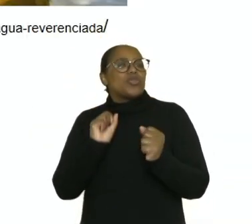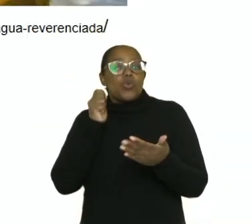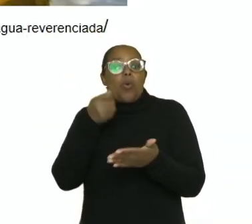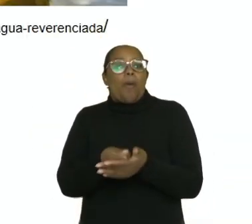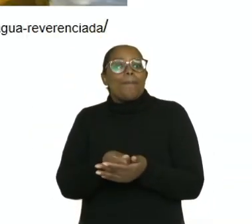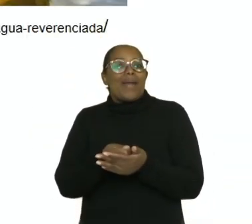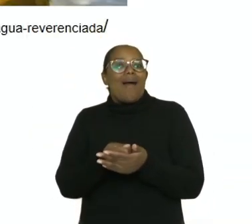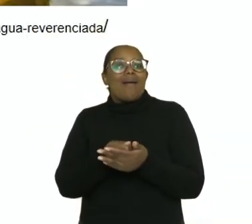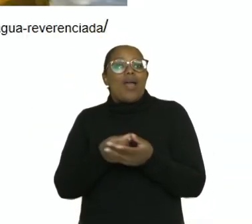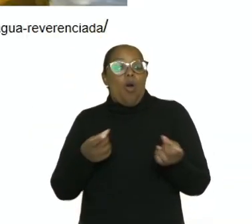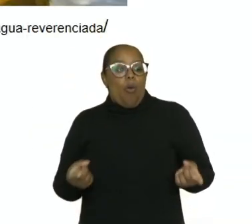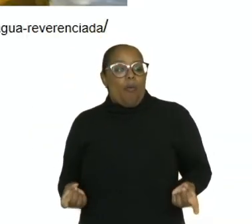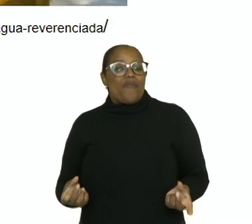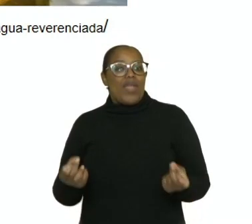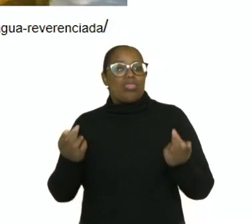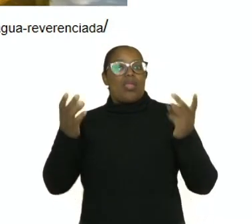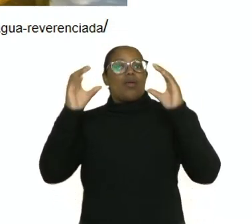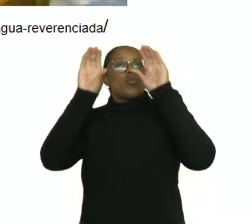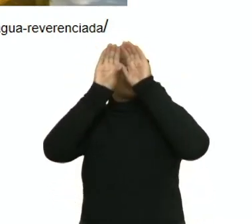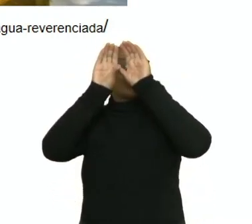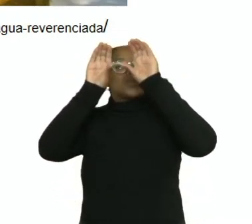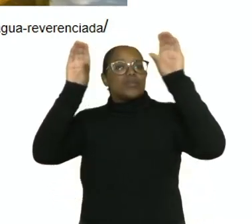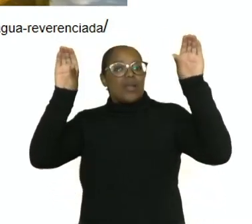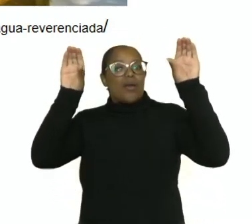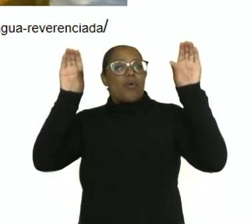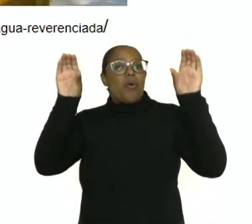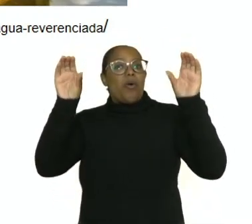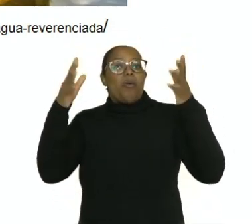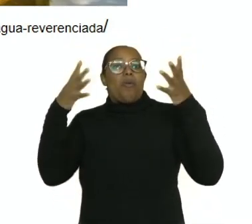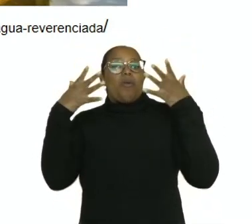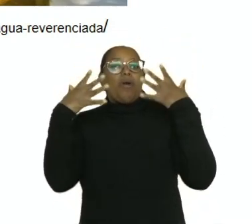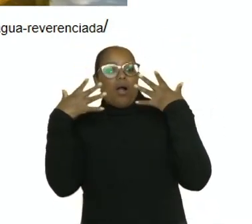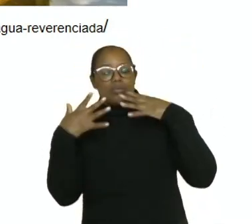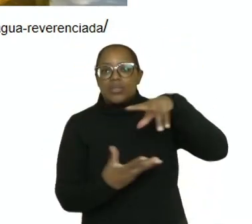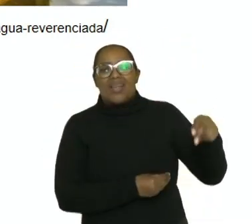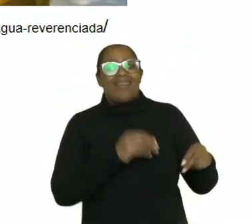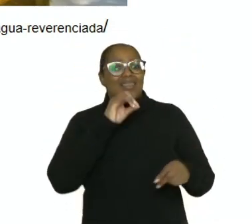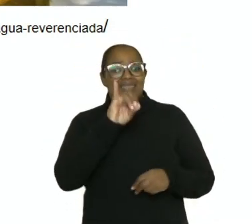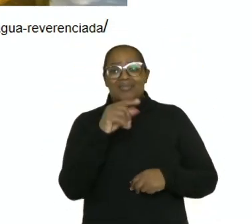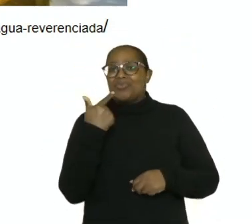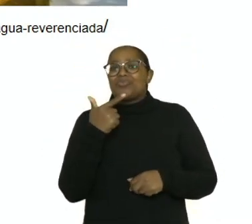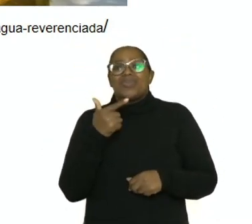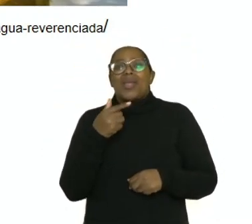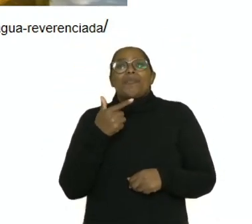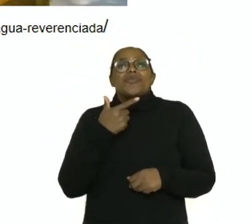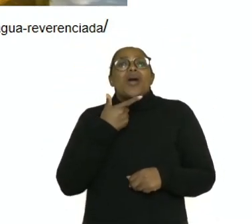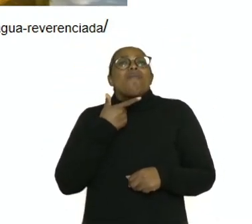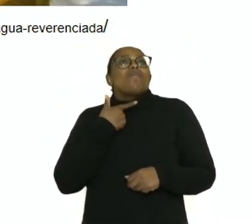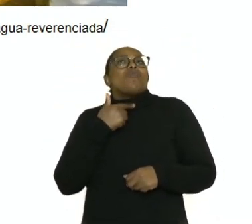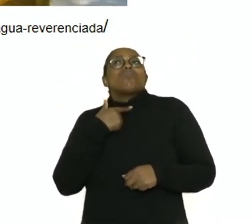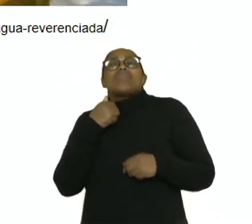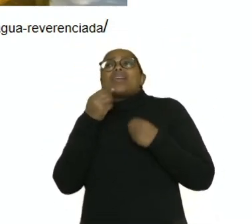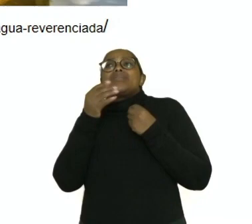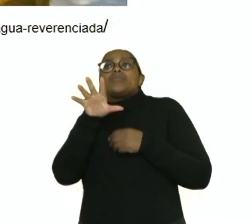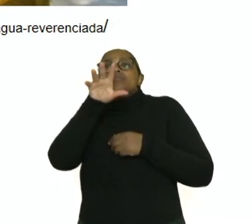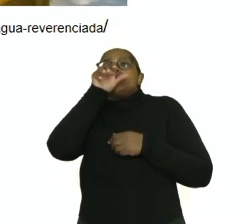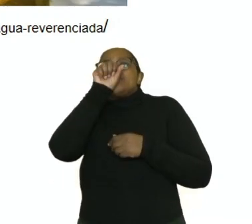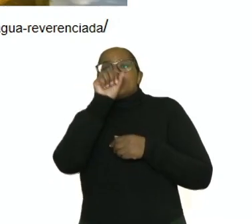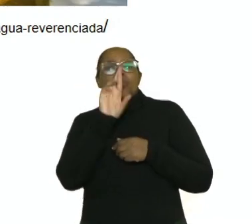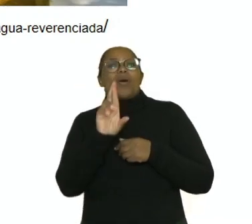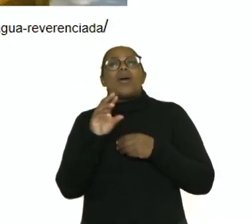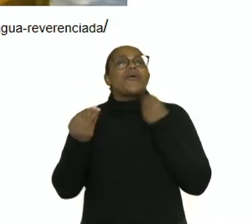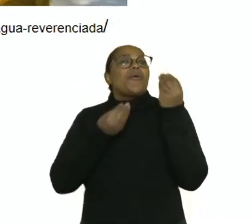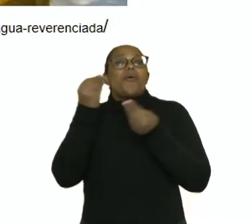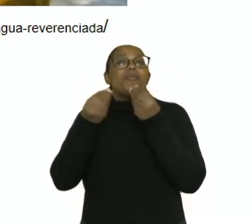o céu, o calor da terra? Se não possuímos o frescor do ar e o brilho da água, como é possível comprá-los